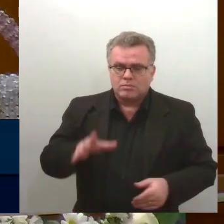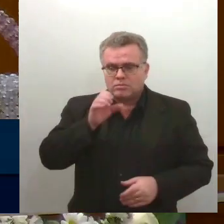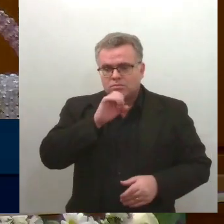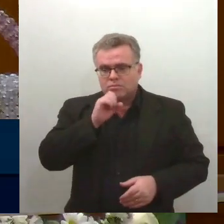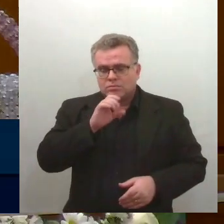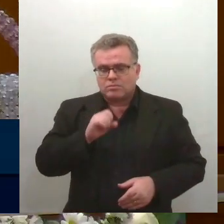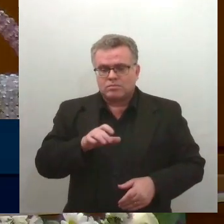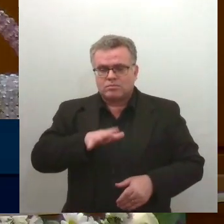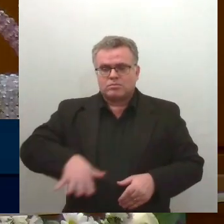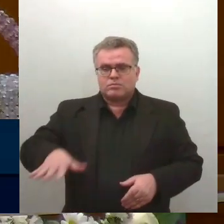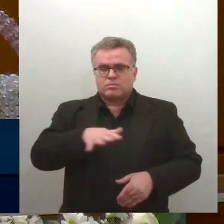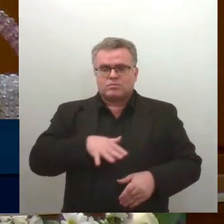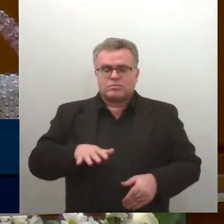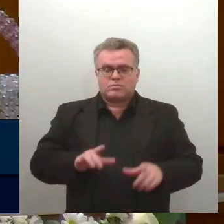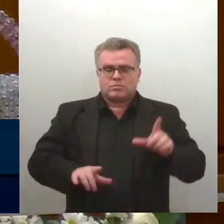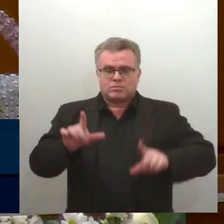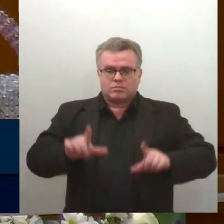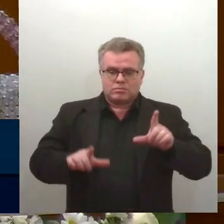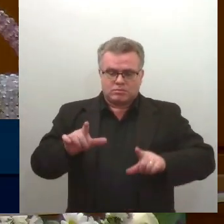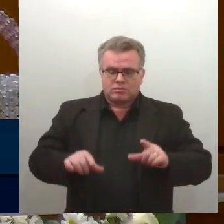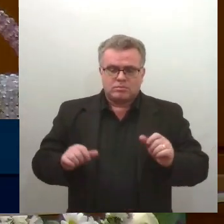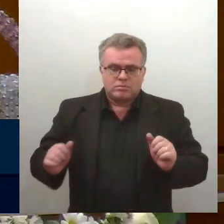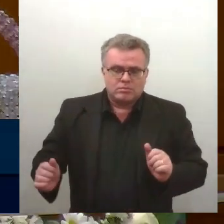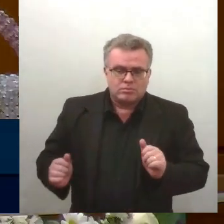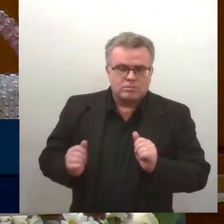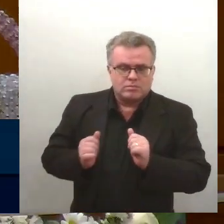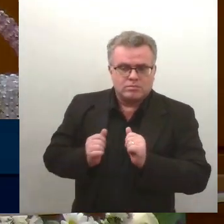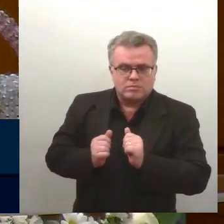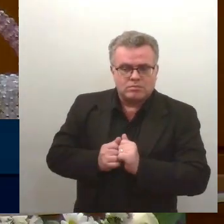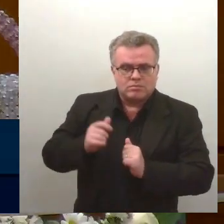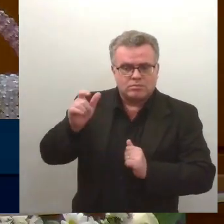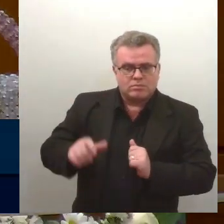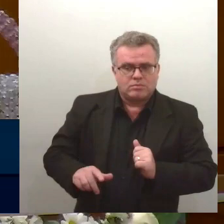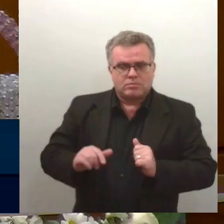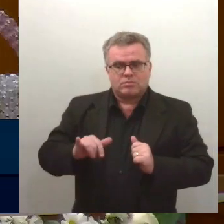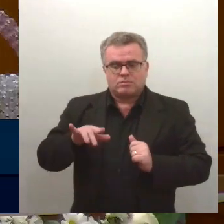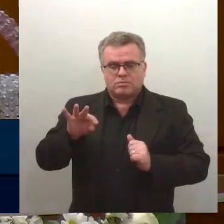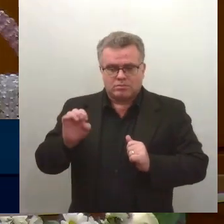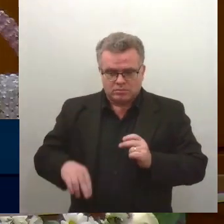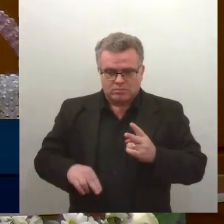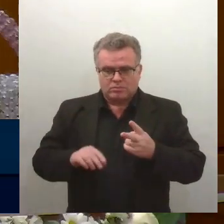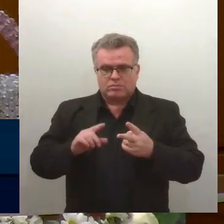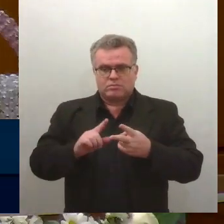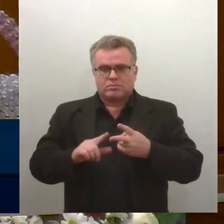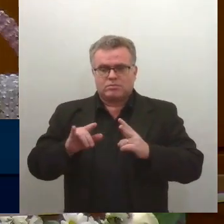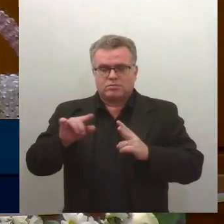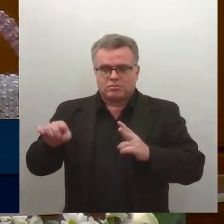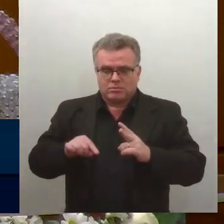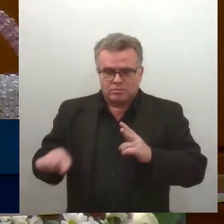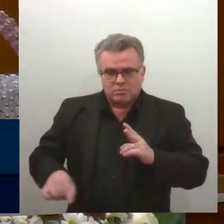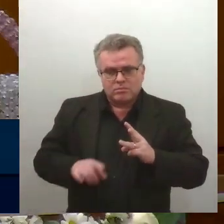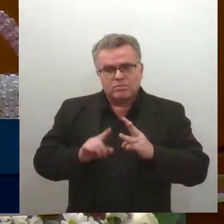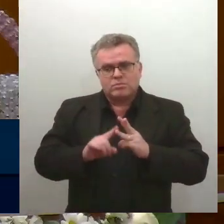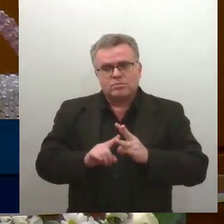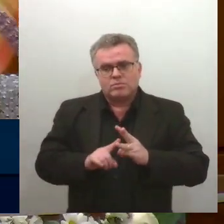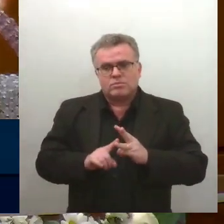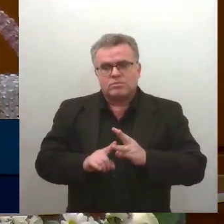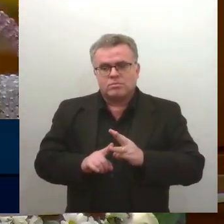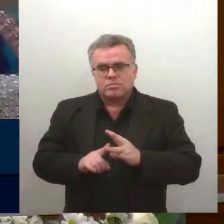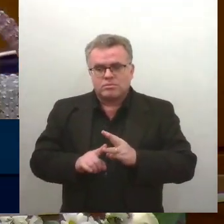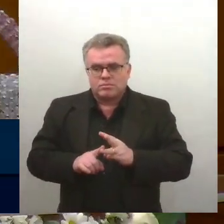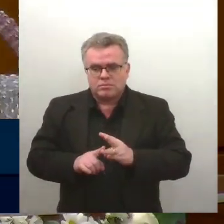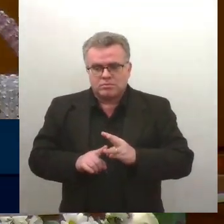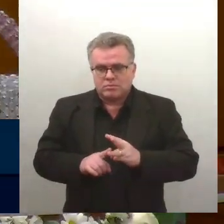de nomes como Hilton Lopes, Luiz Trindade e também o icônico Babadeiro